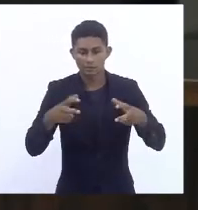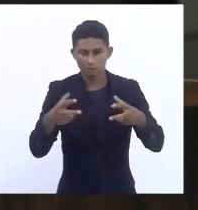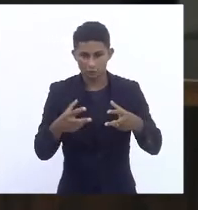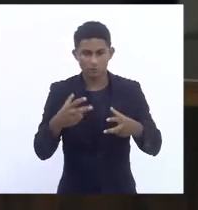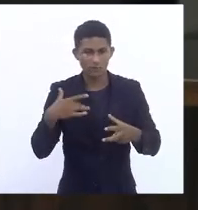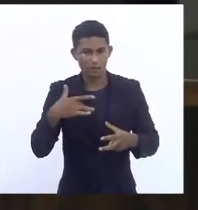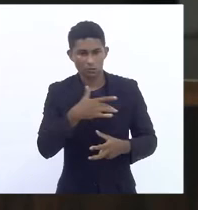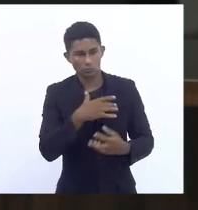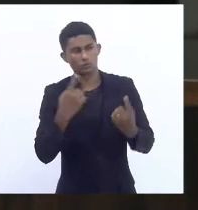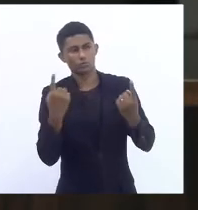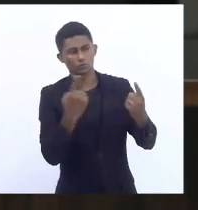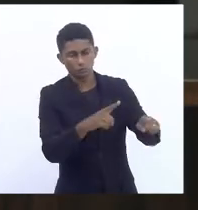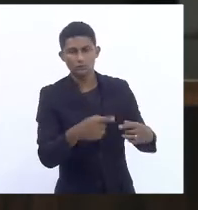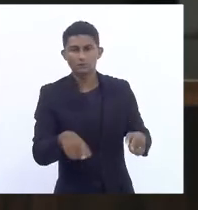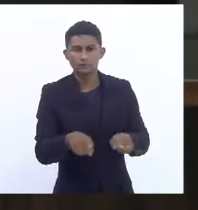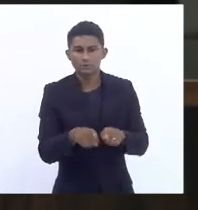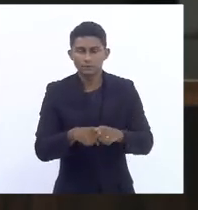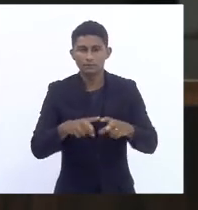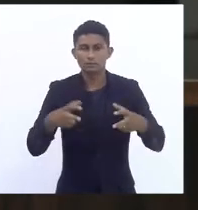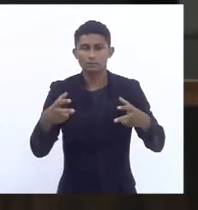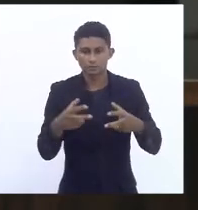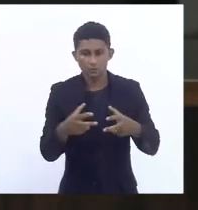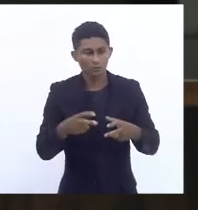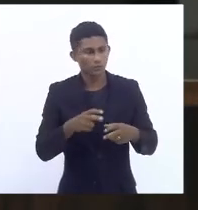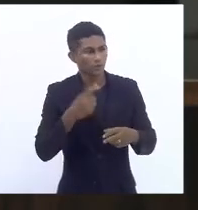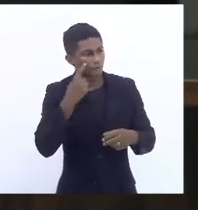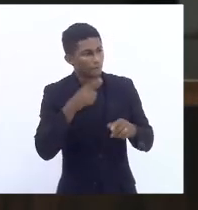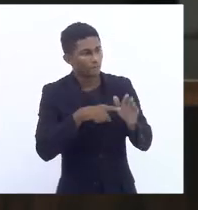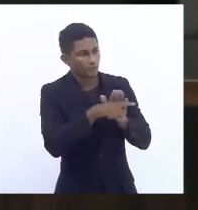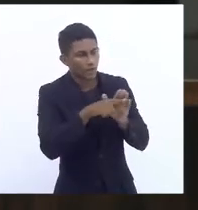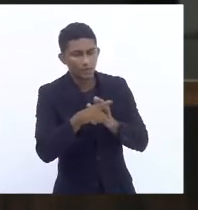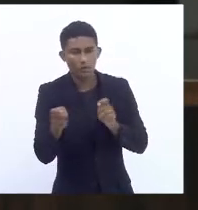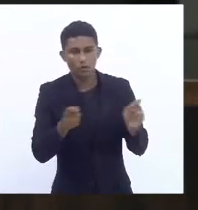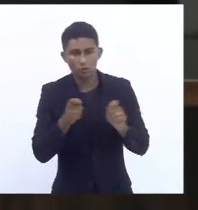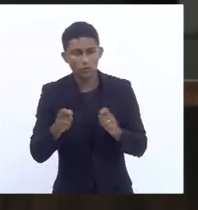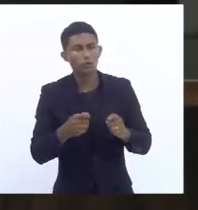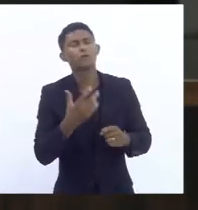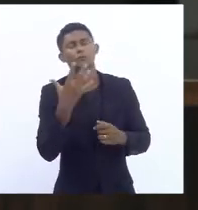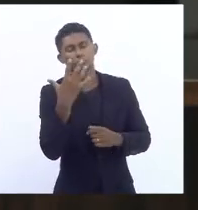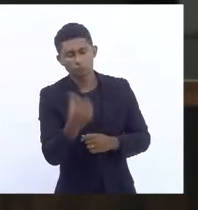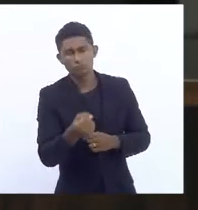de orçamento, finanças, fiscalização financeira e controle, favorável,